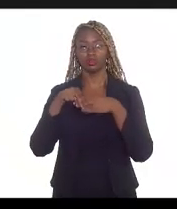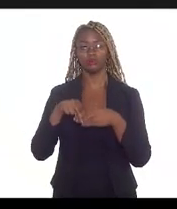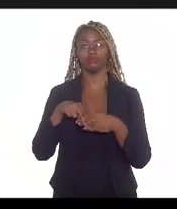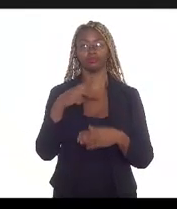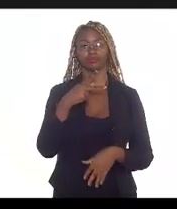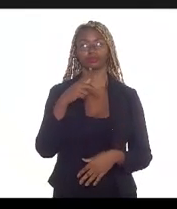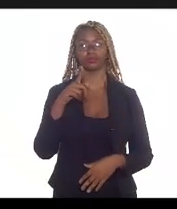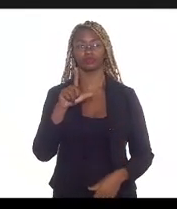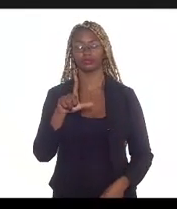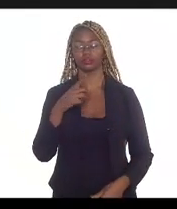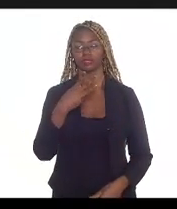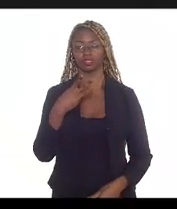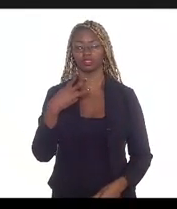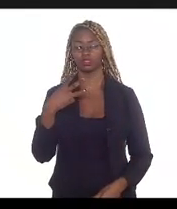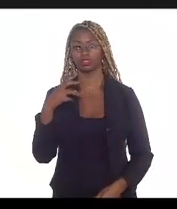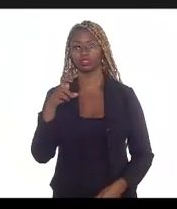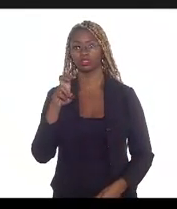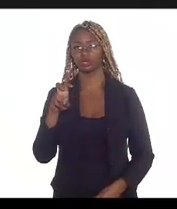3563 de 2021.